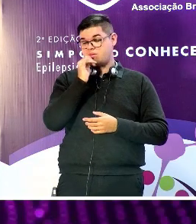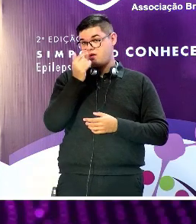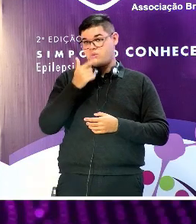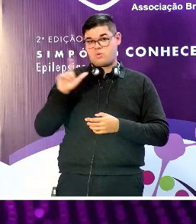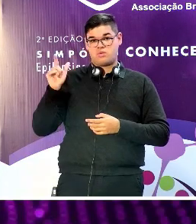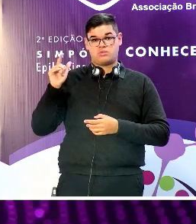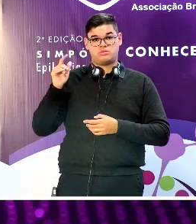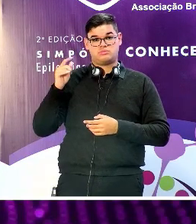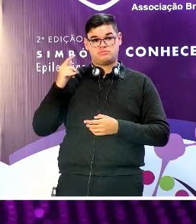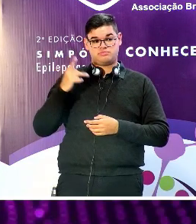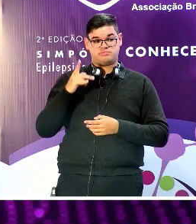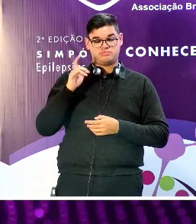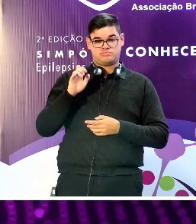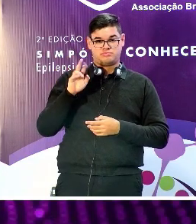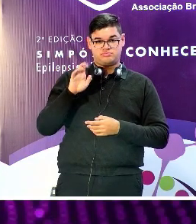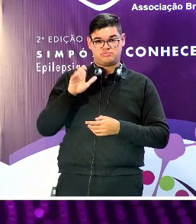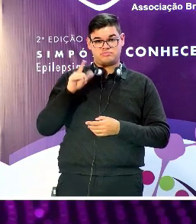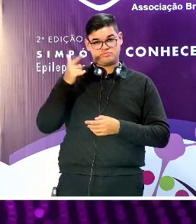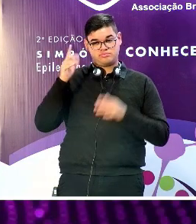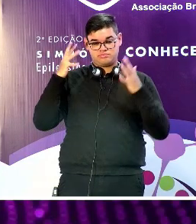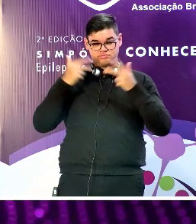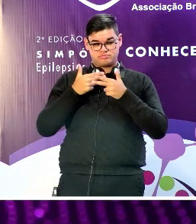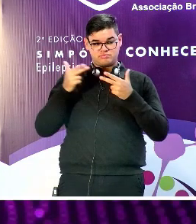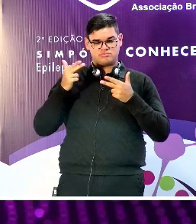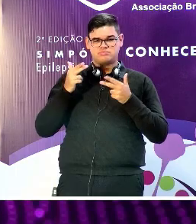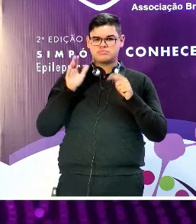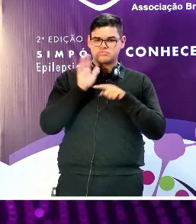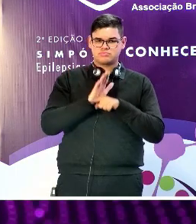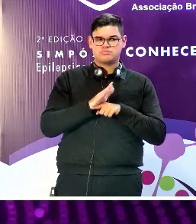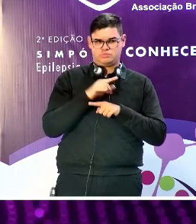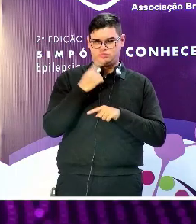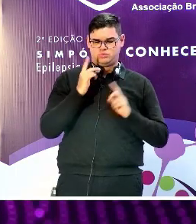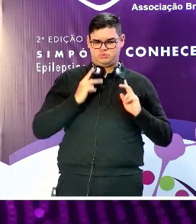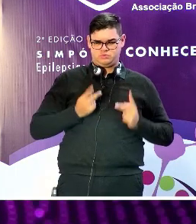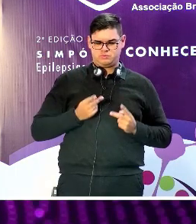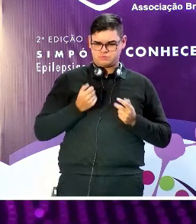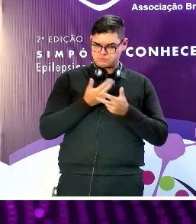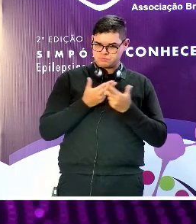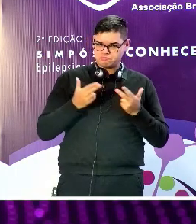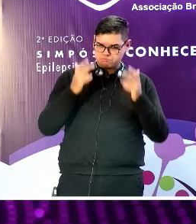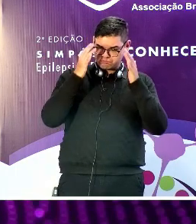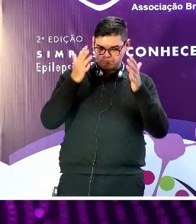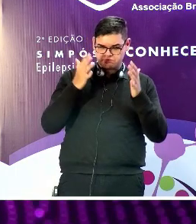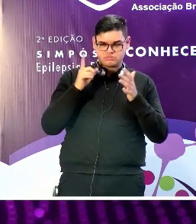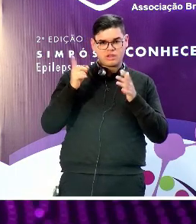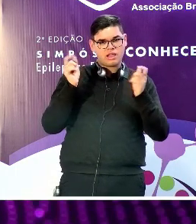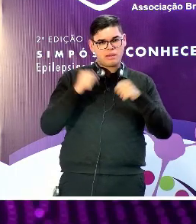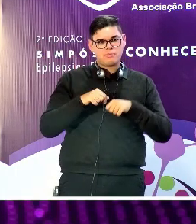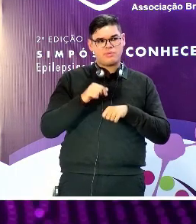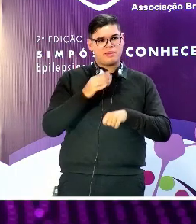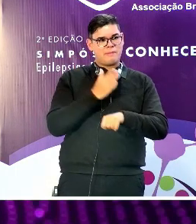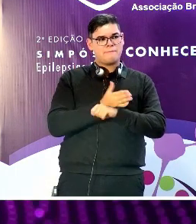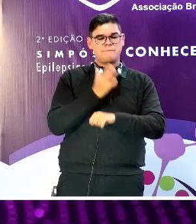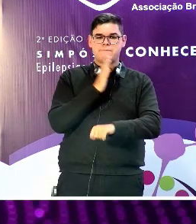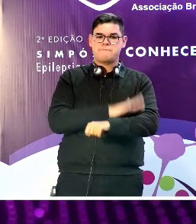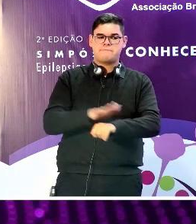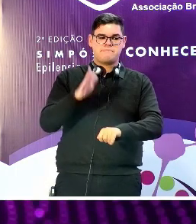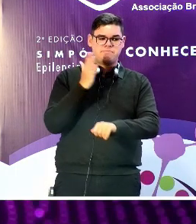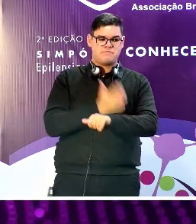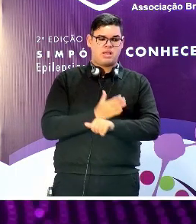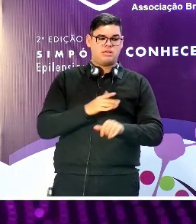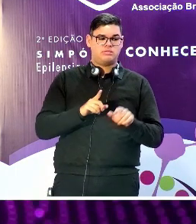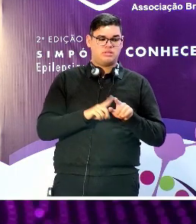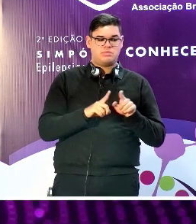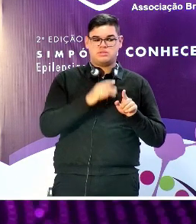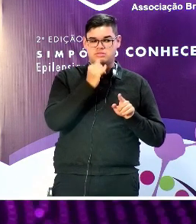seria interessante para algum fármaco de sistema nervoso, né? Então, ela é capaz de paralisar e carrega as presas